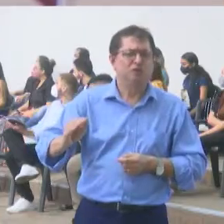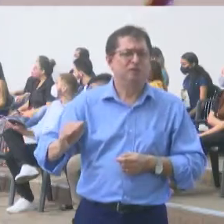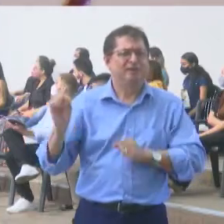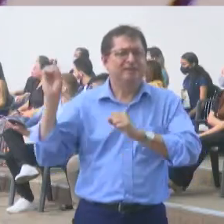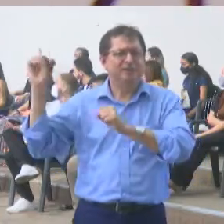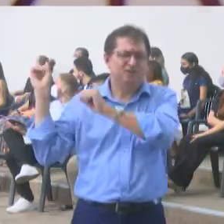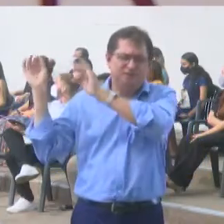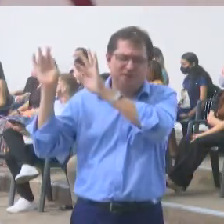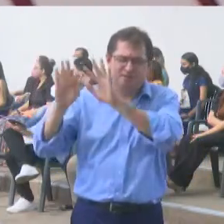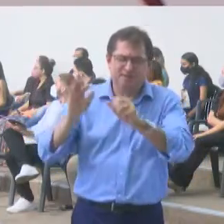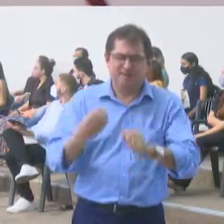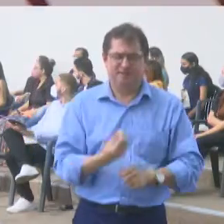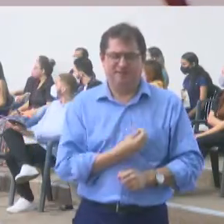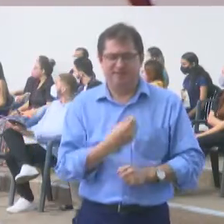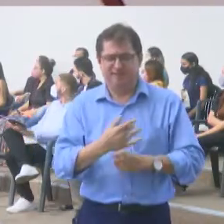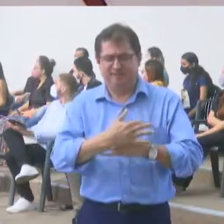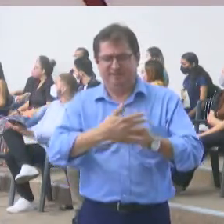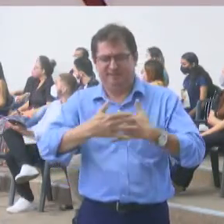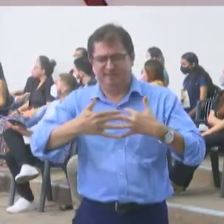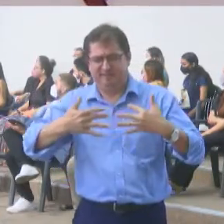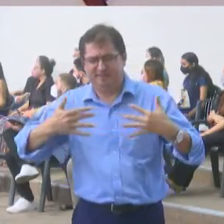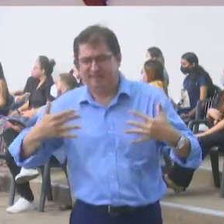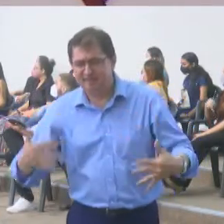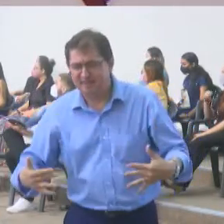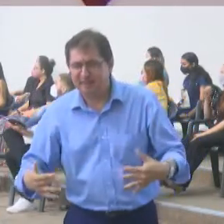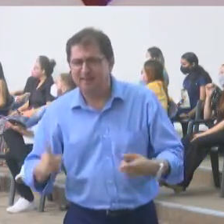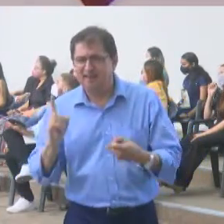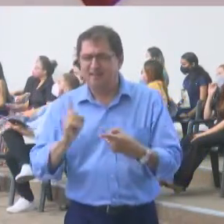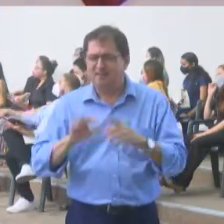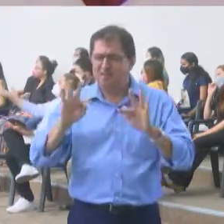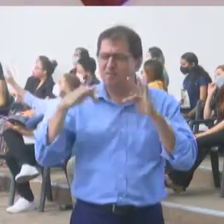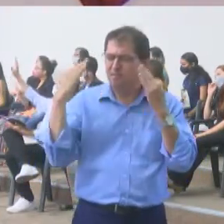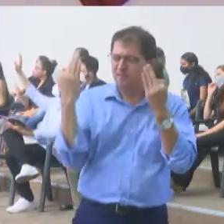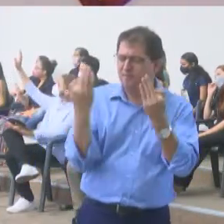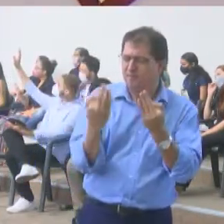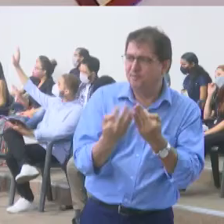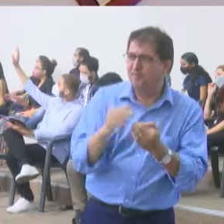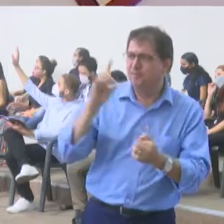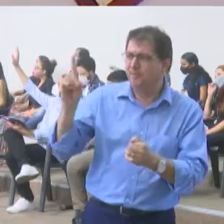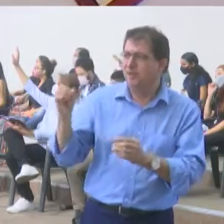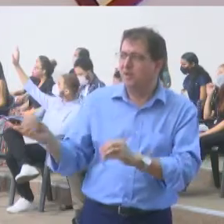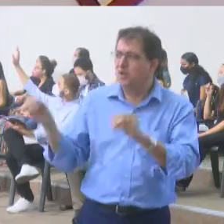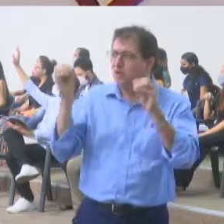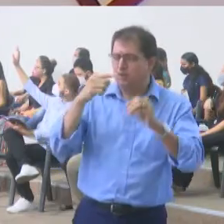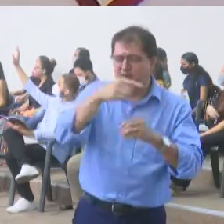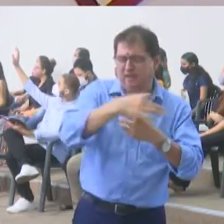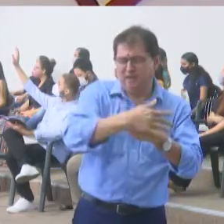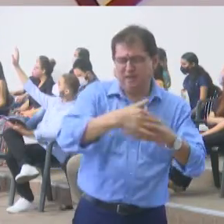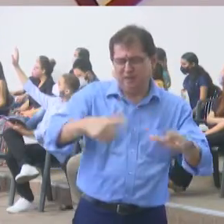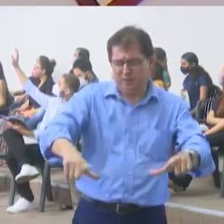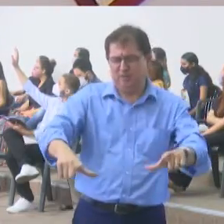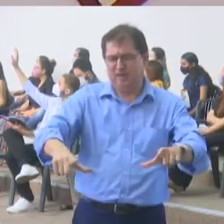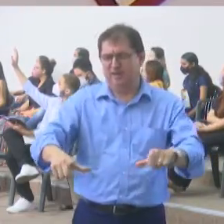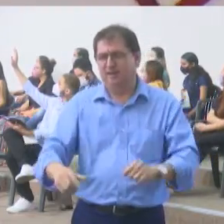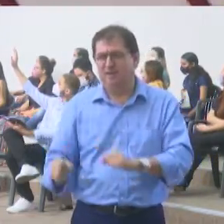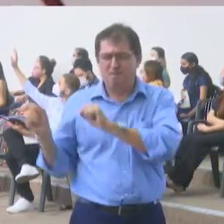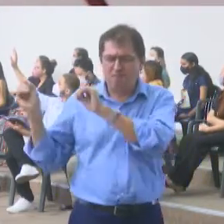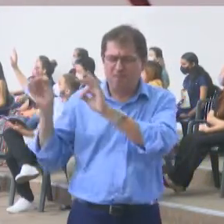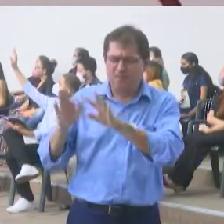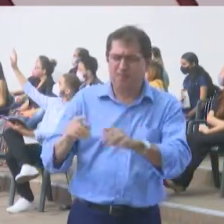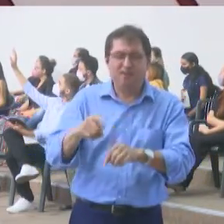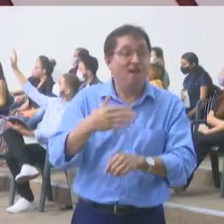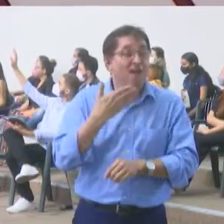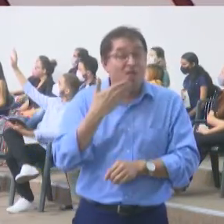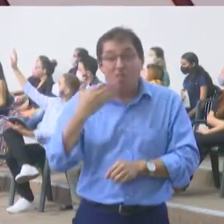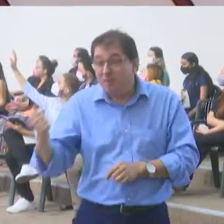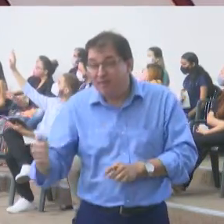história, Ruth não tinha parte, mas Deus decidiu colocar ela naquele lugar e colocar sobre ela uma bênção. Você não merecia, mas você está